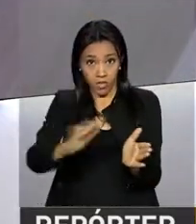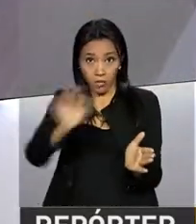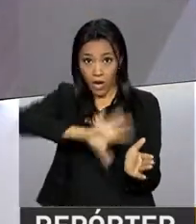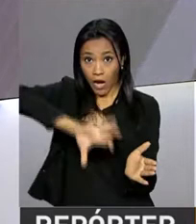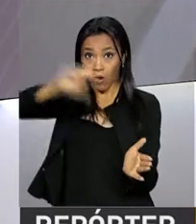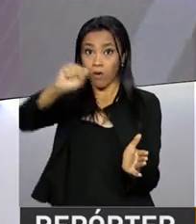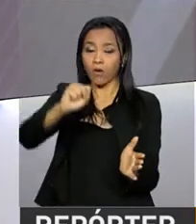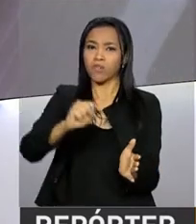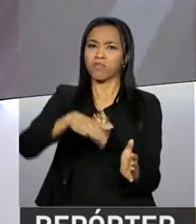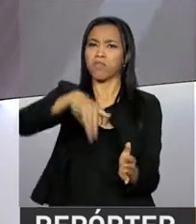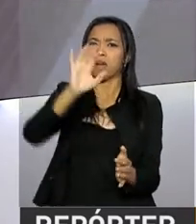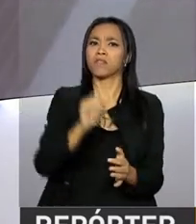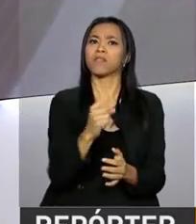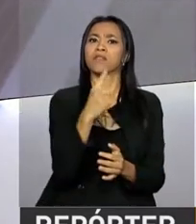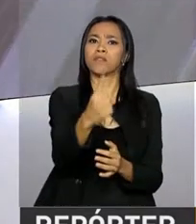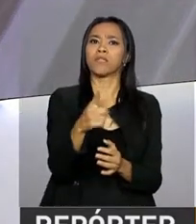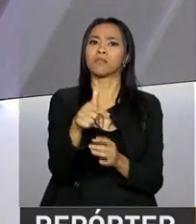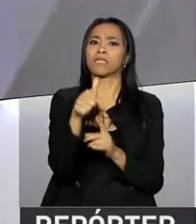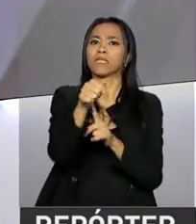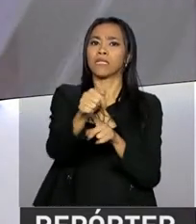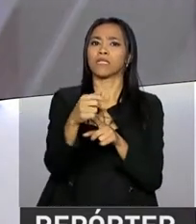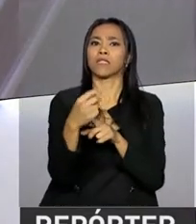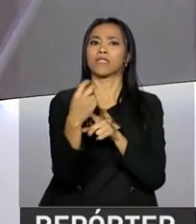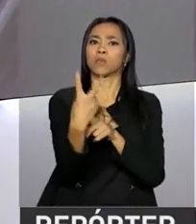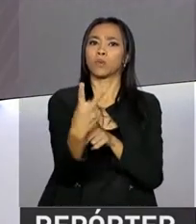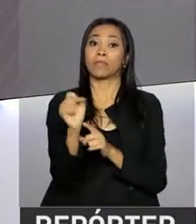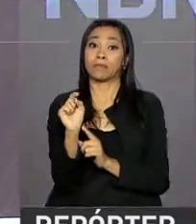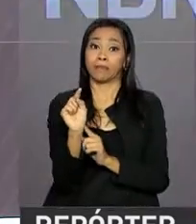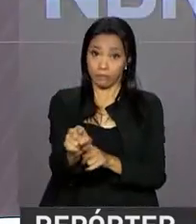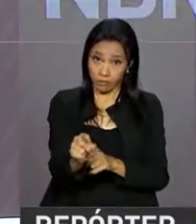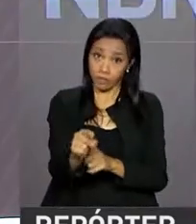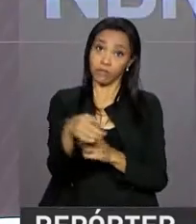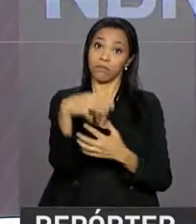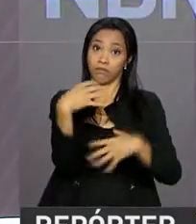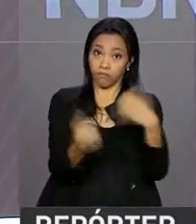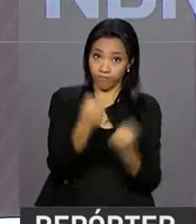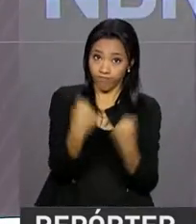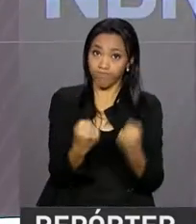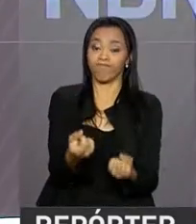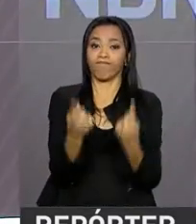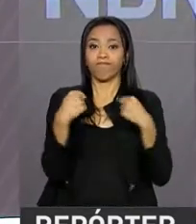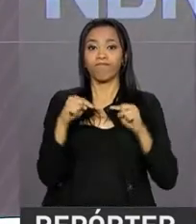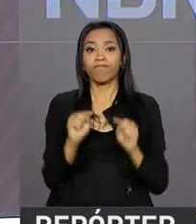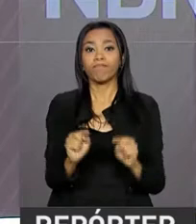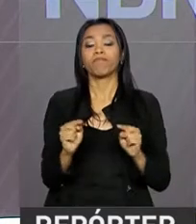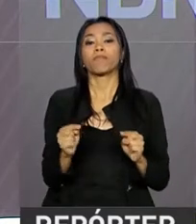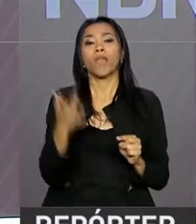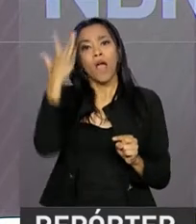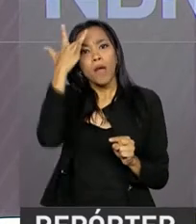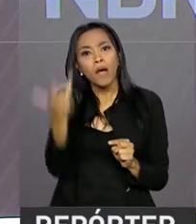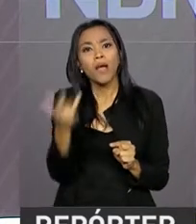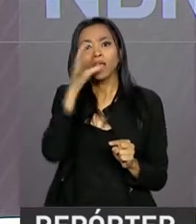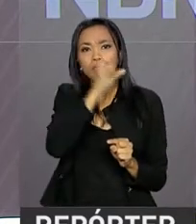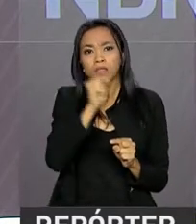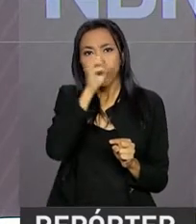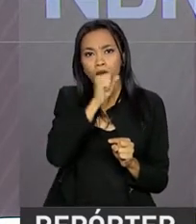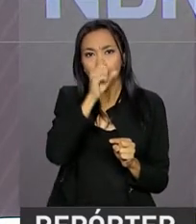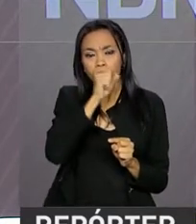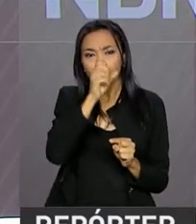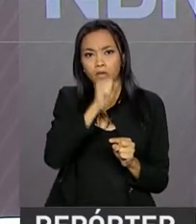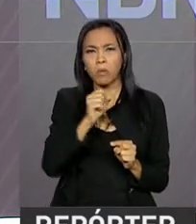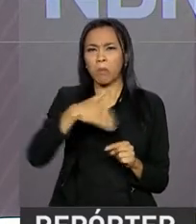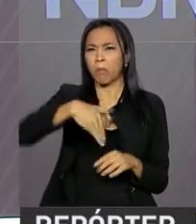mais de 172 mil unidades e amanhã sábado mais de duas mil agências